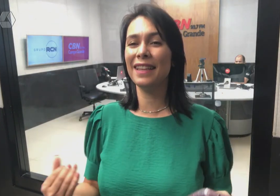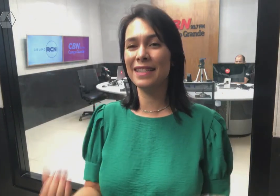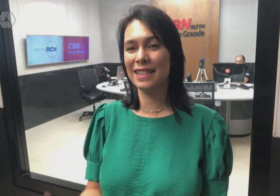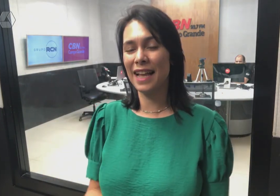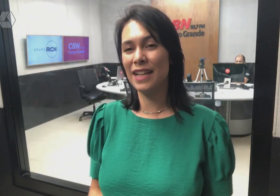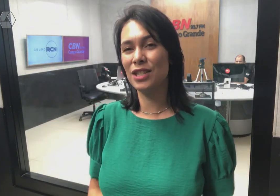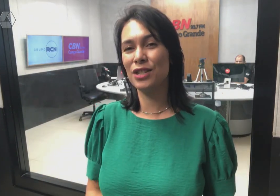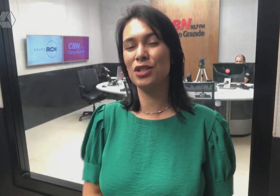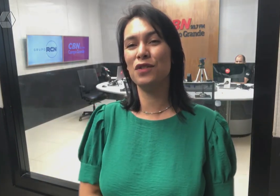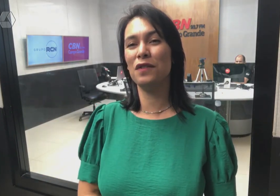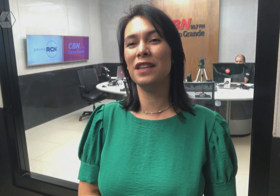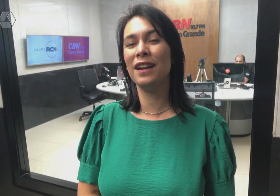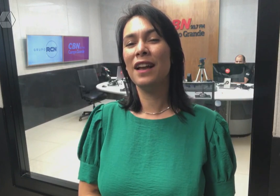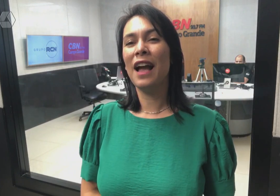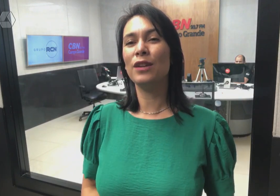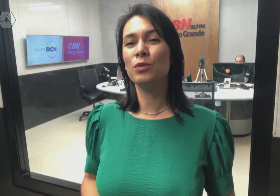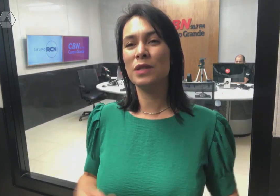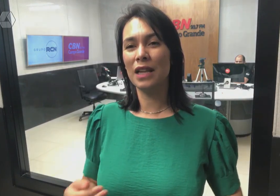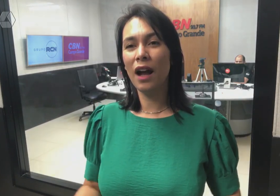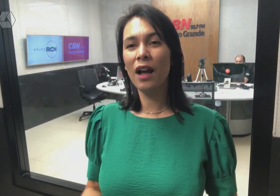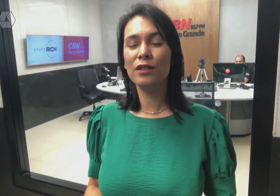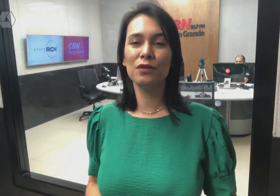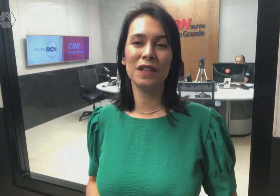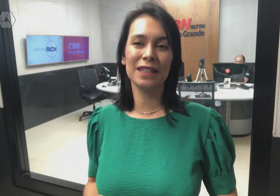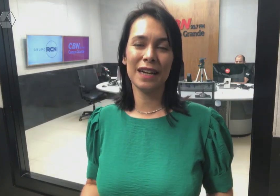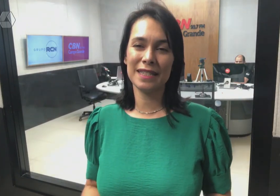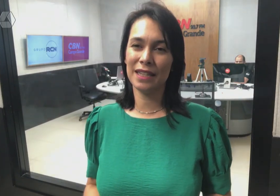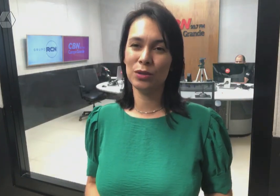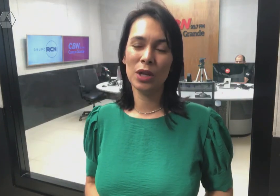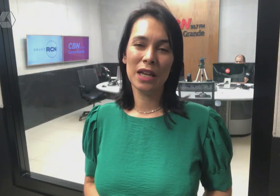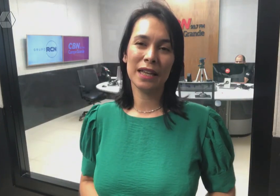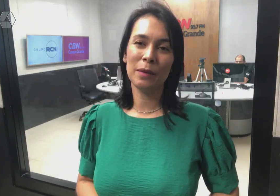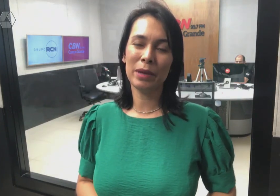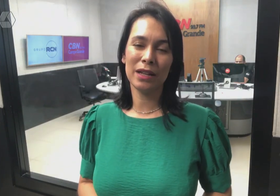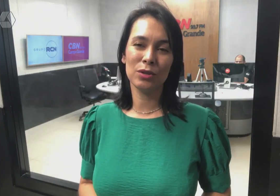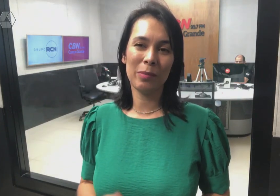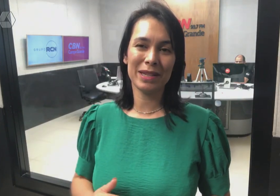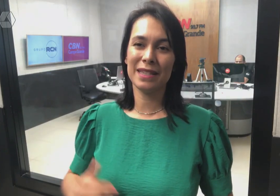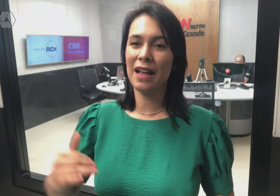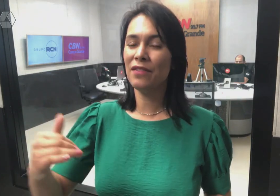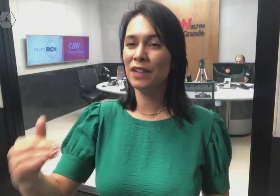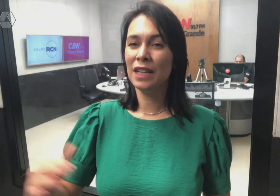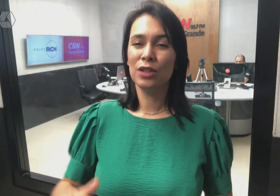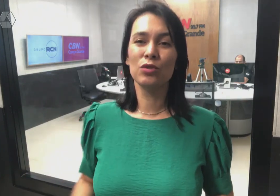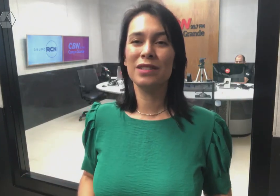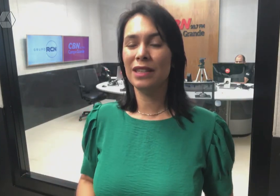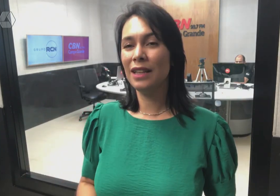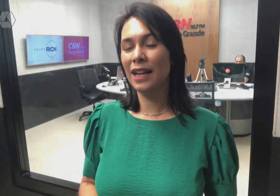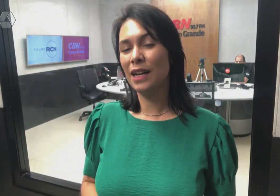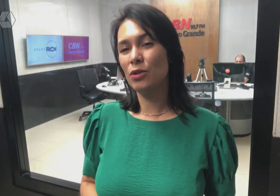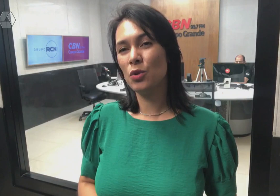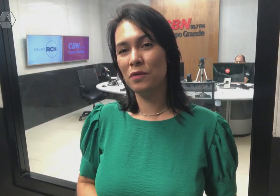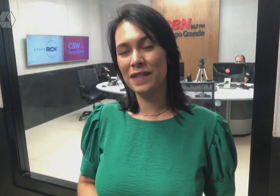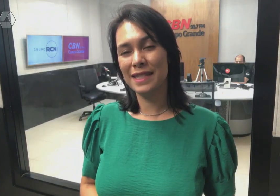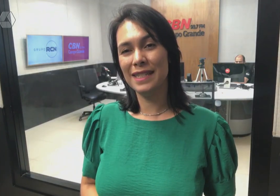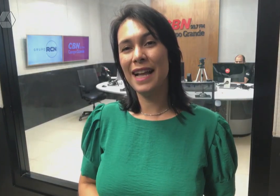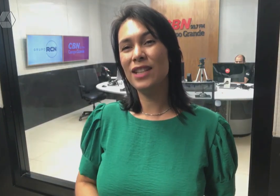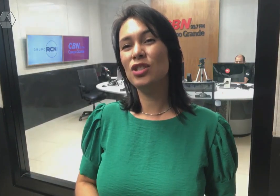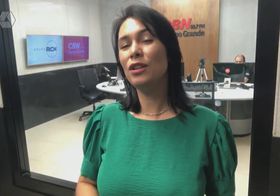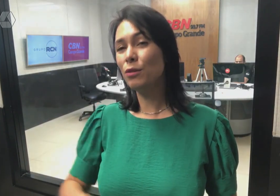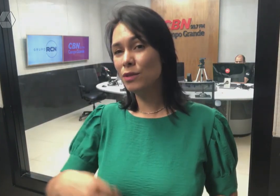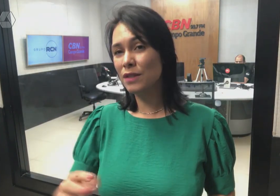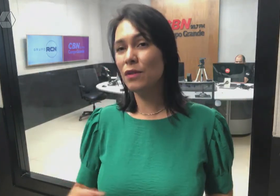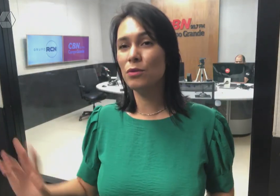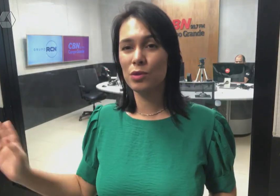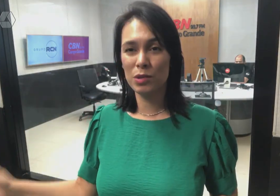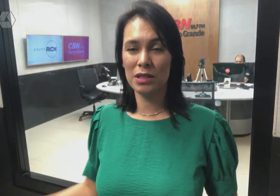aquela intensidade que a gente vinha anunciando, vinha trazendo que a temperatura passava dos 30 graus com